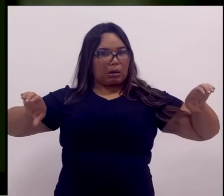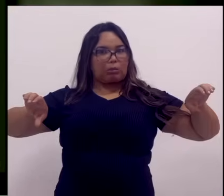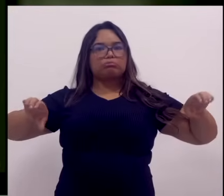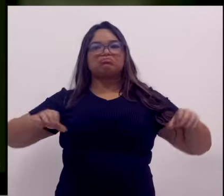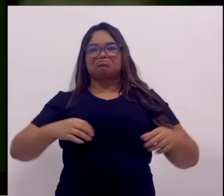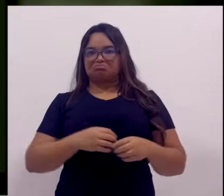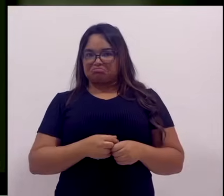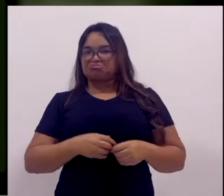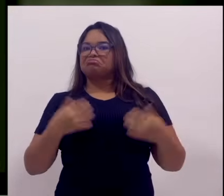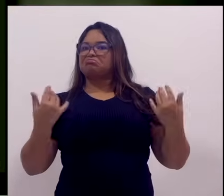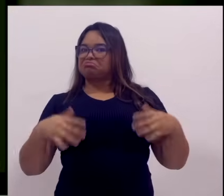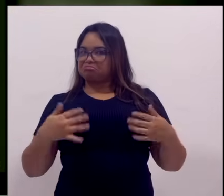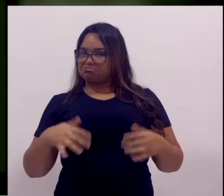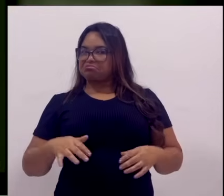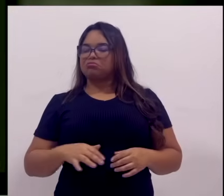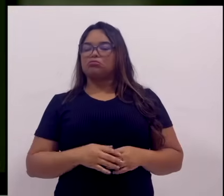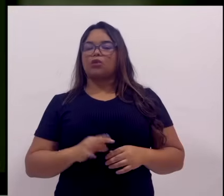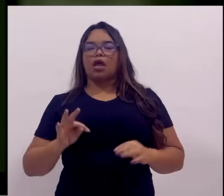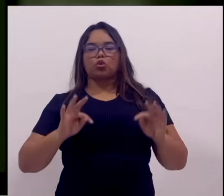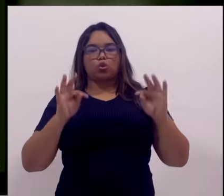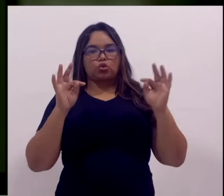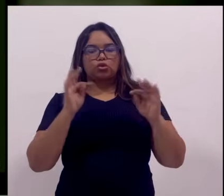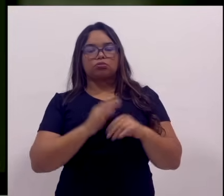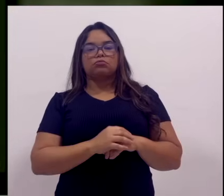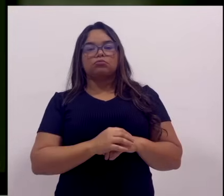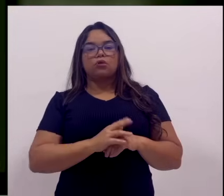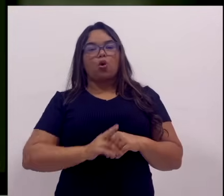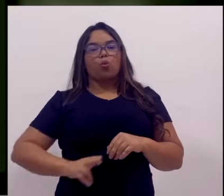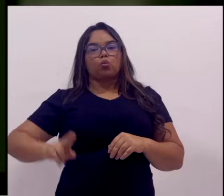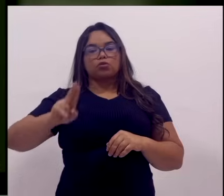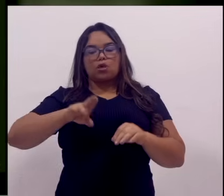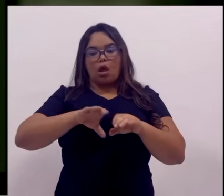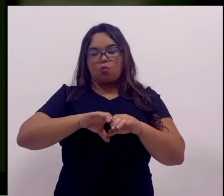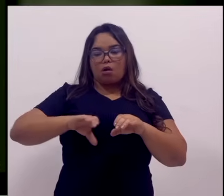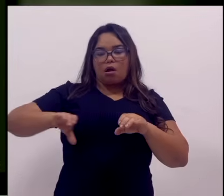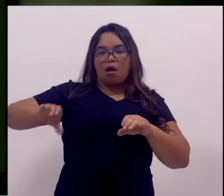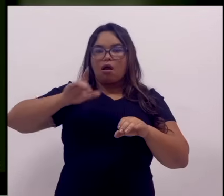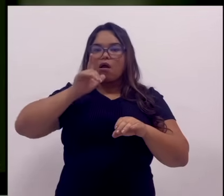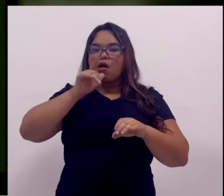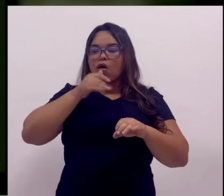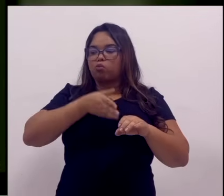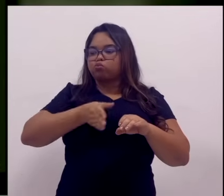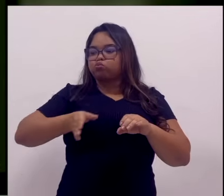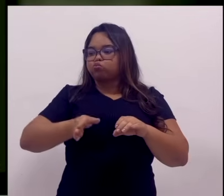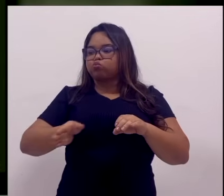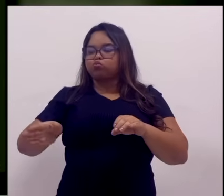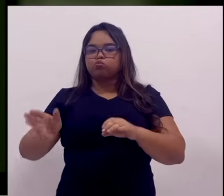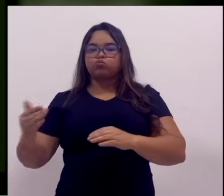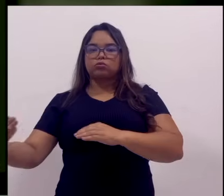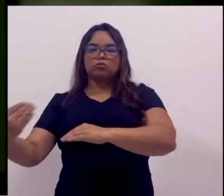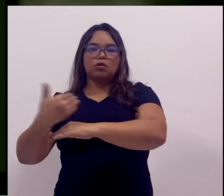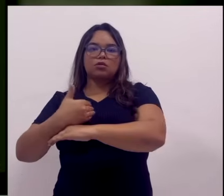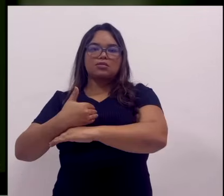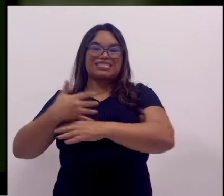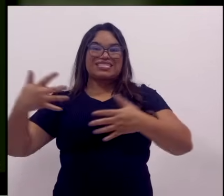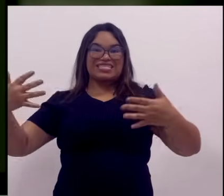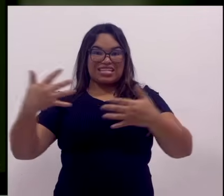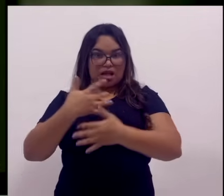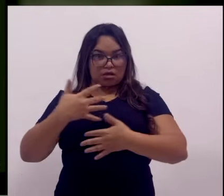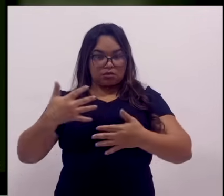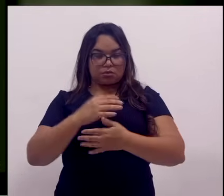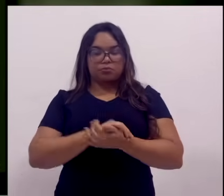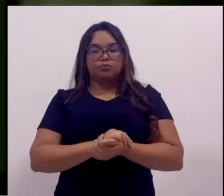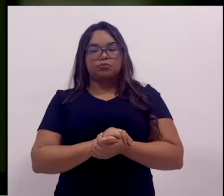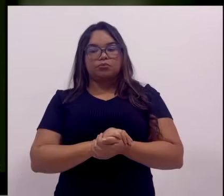esse isolamento ao redor dos canos. Coisa muito avançada. Eles utilizavam todos esses canos num